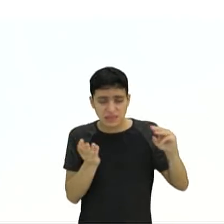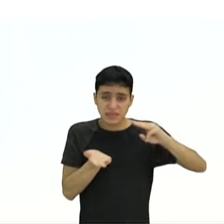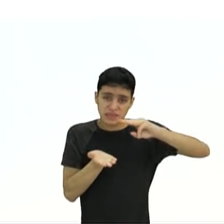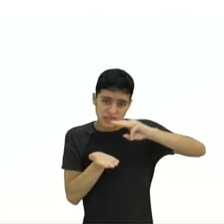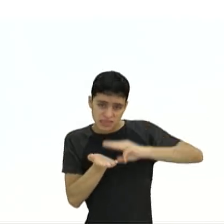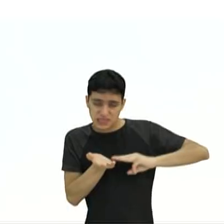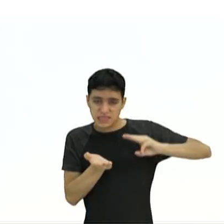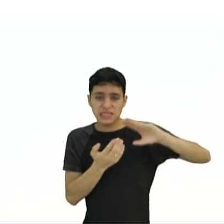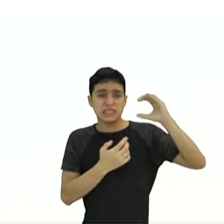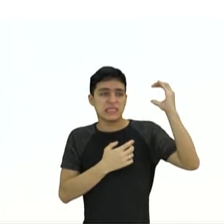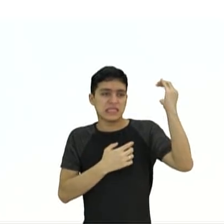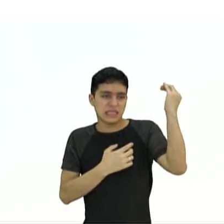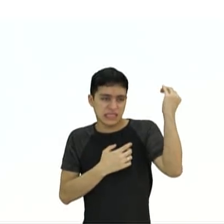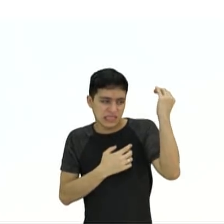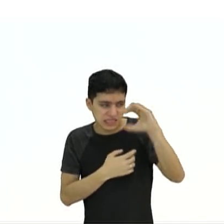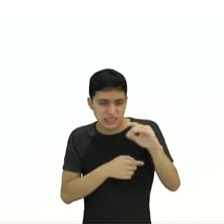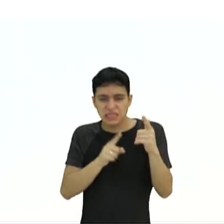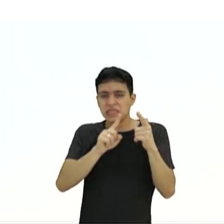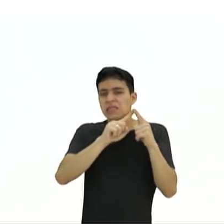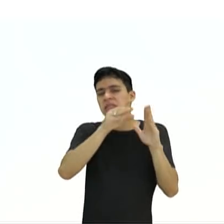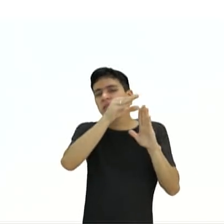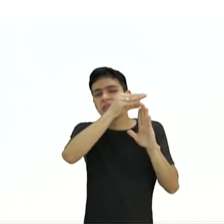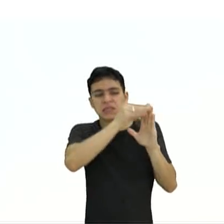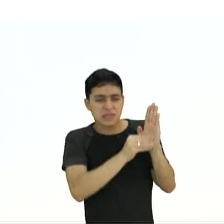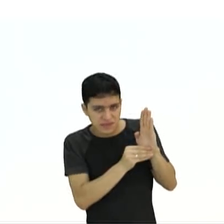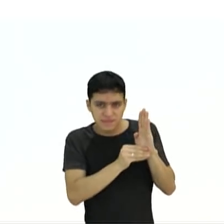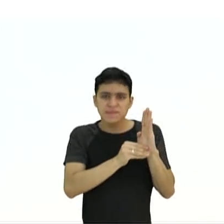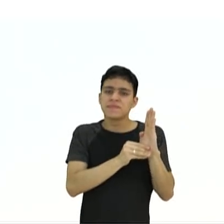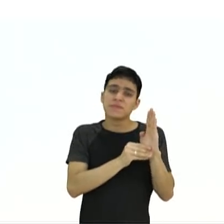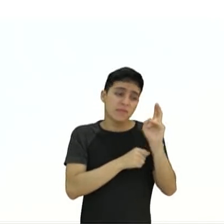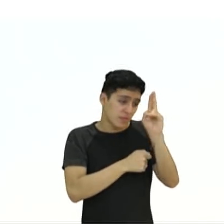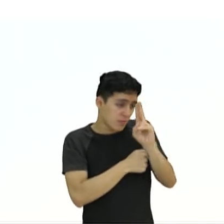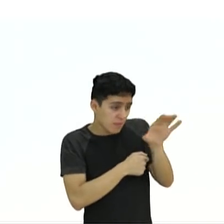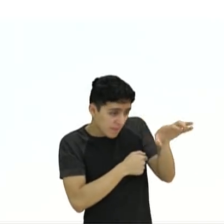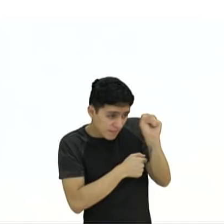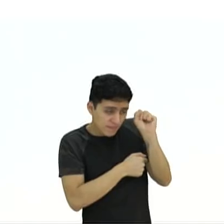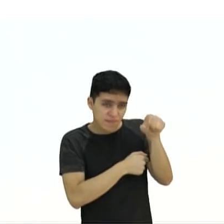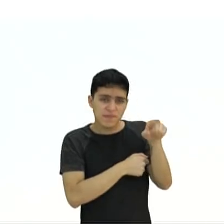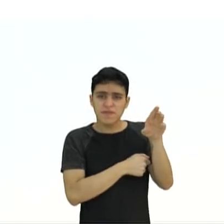métodos científicos, ciência, conteúdo com fake news.